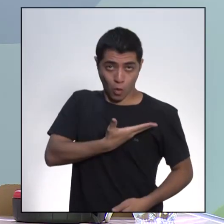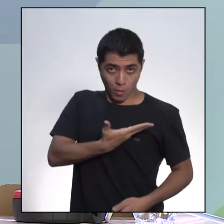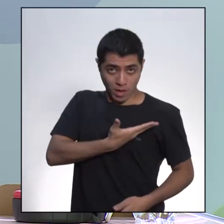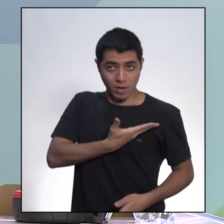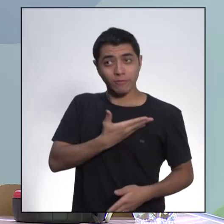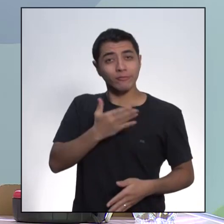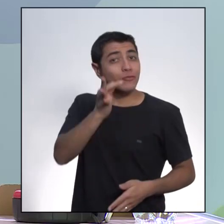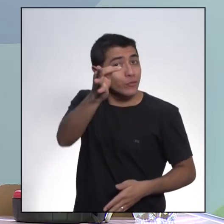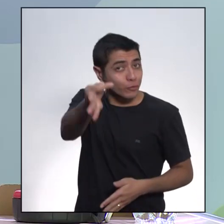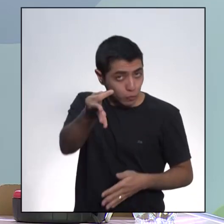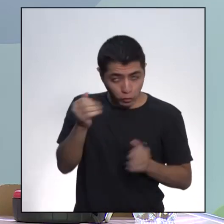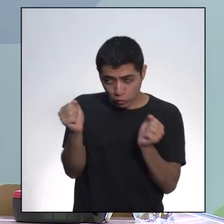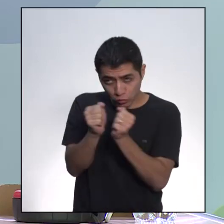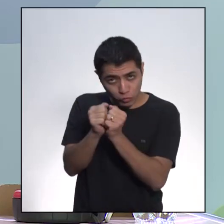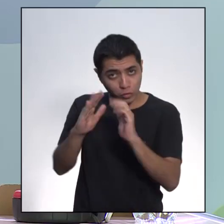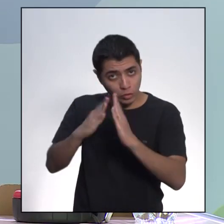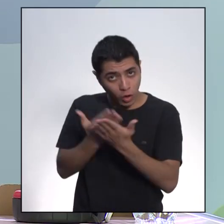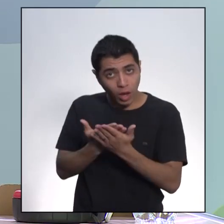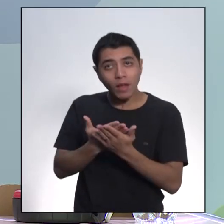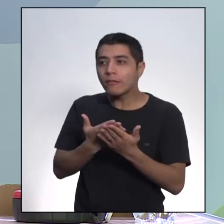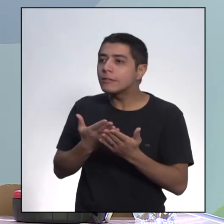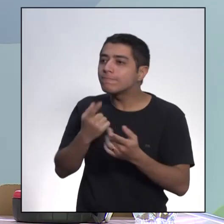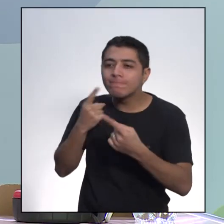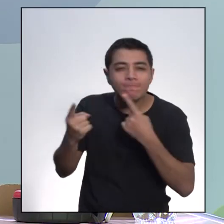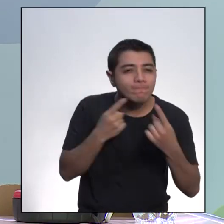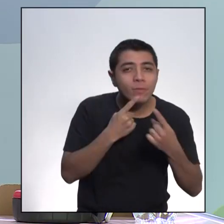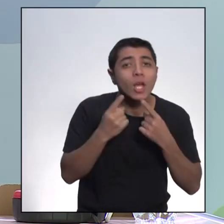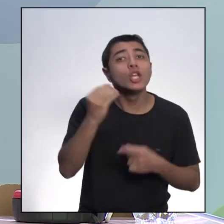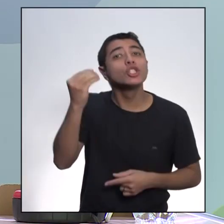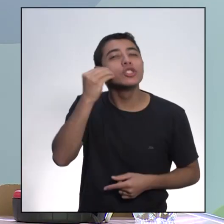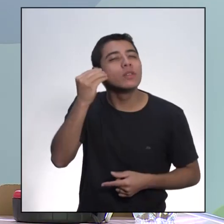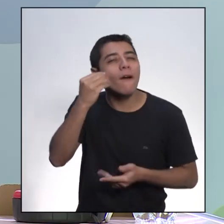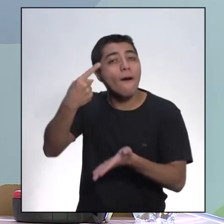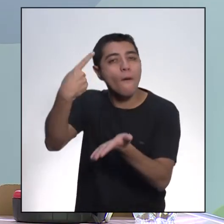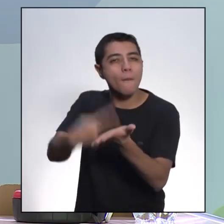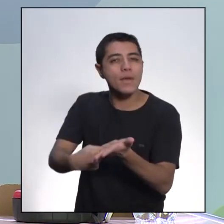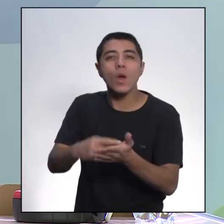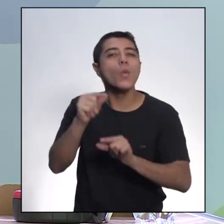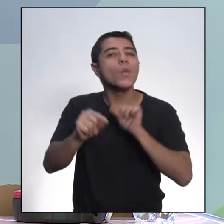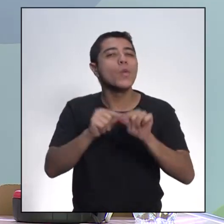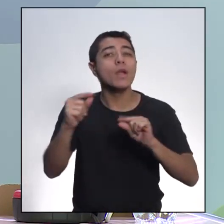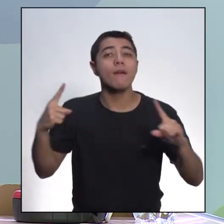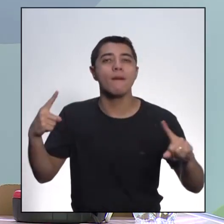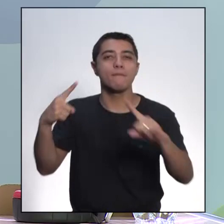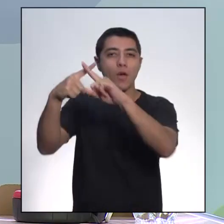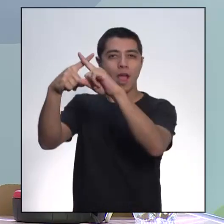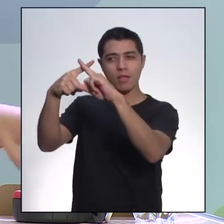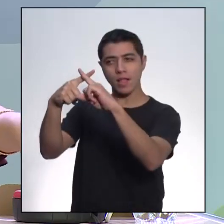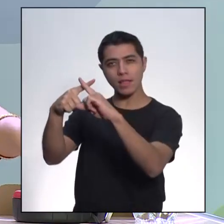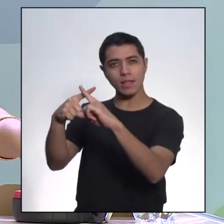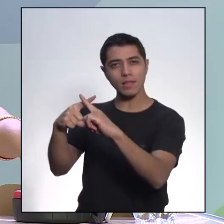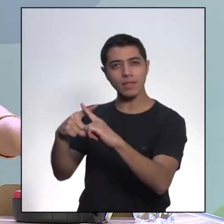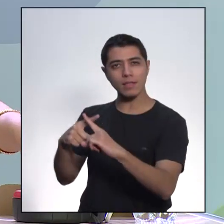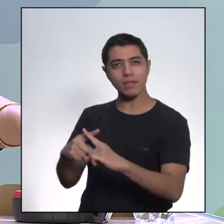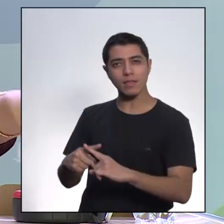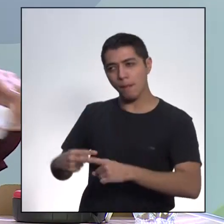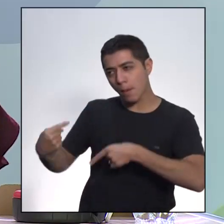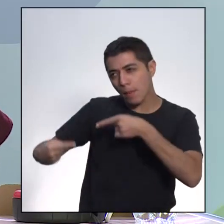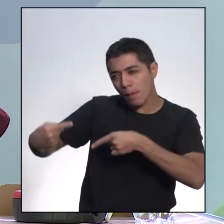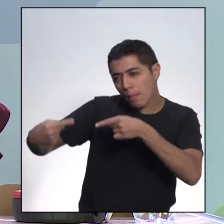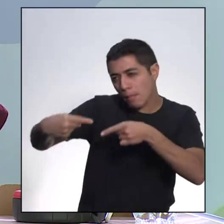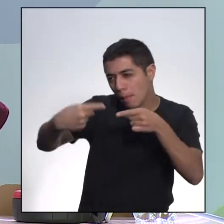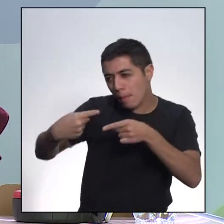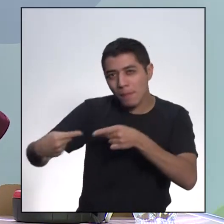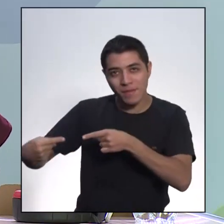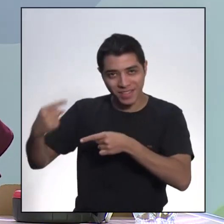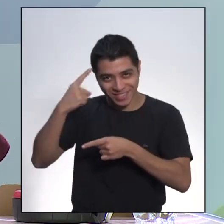possam fazer, a gente faz um campeonato que vai ter a ver com a perfeição e o quanto o carrinho andou. Para os pais que estão aí